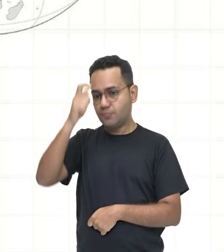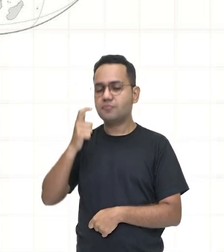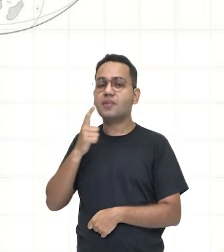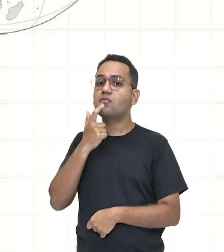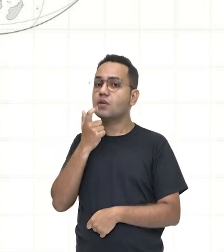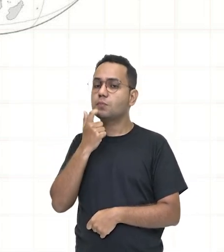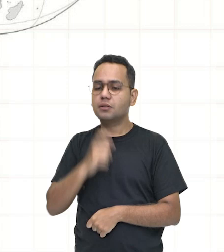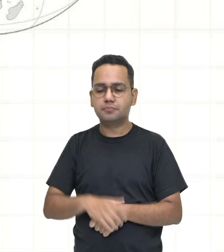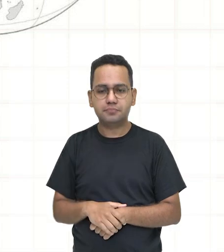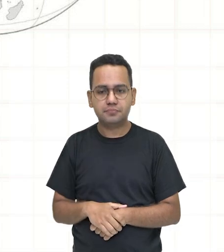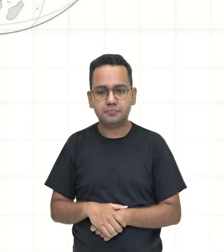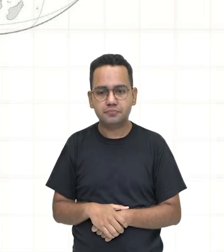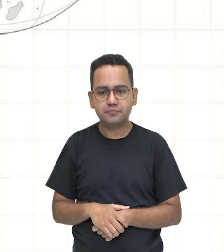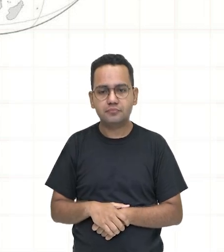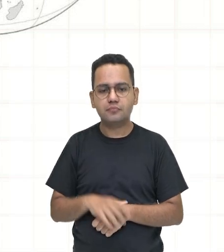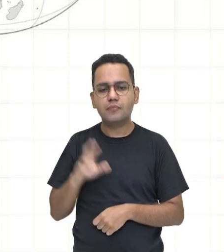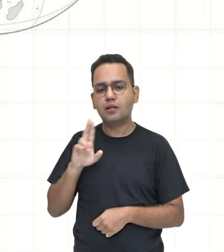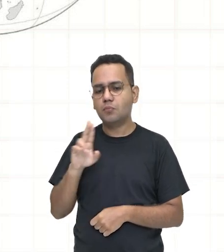considerados